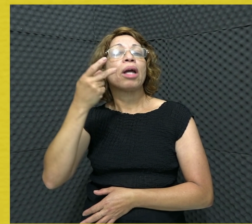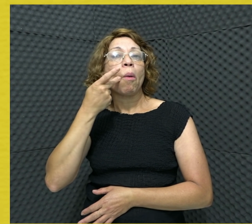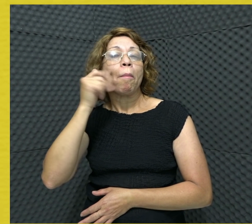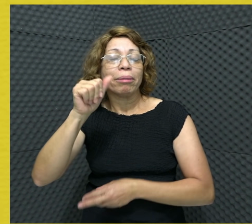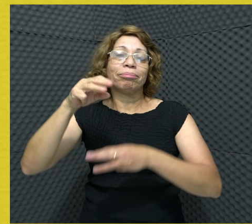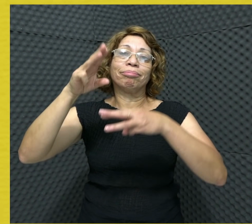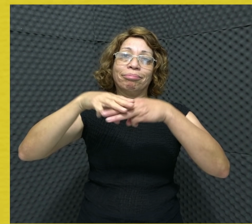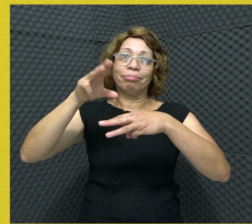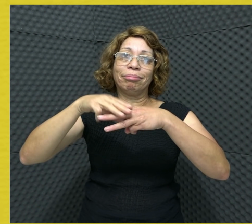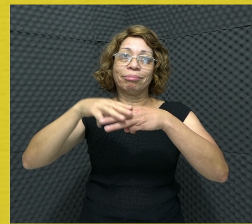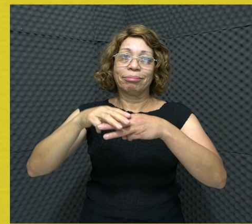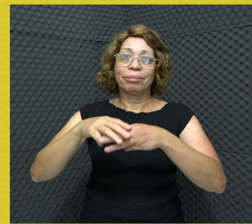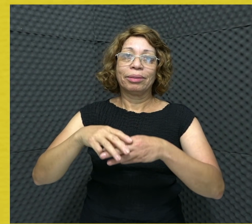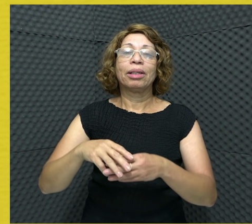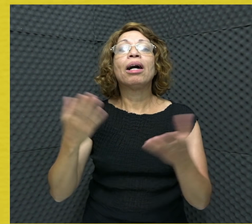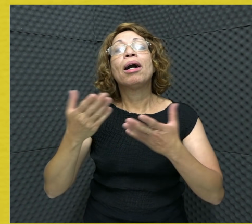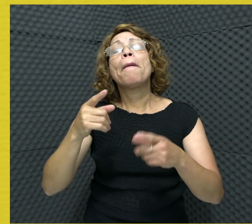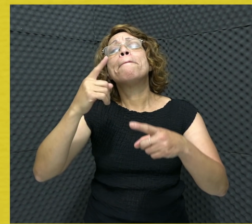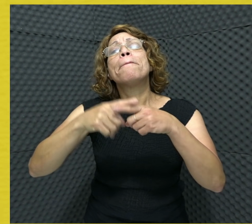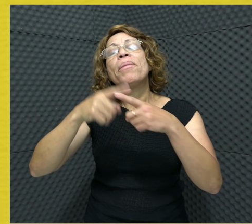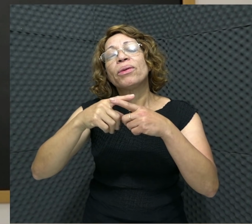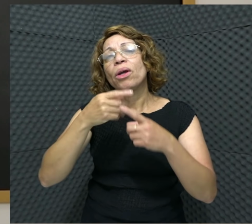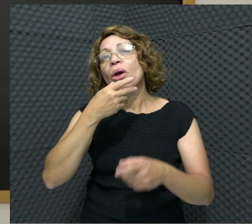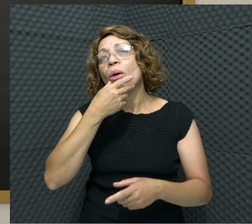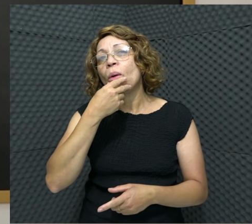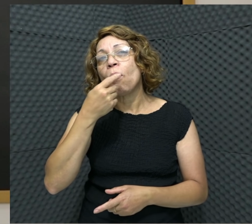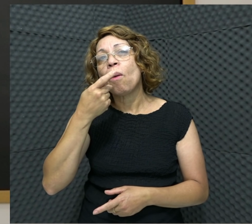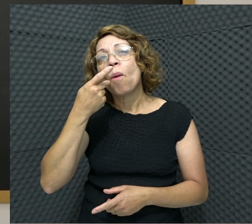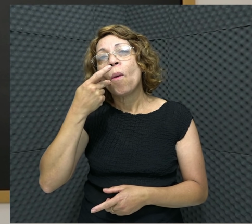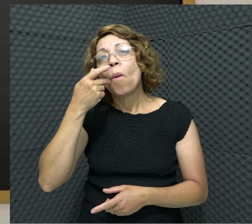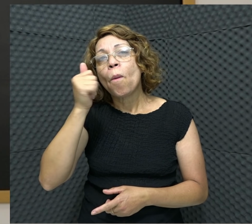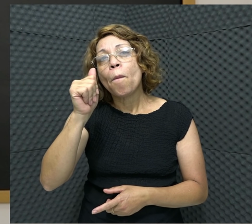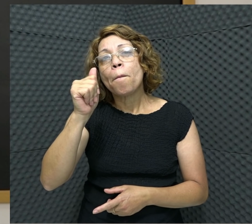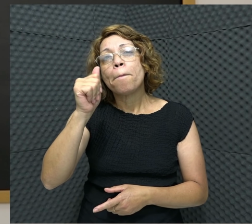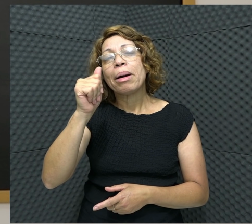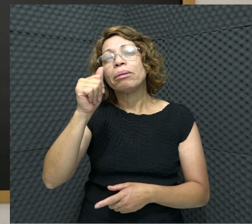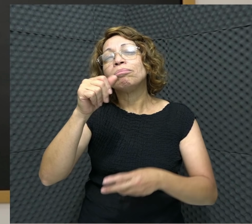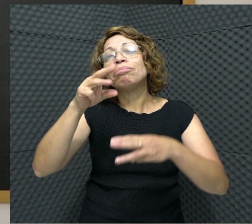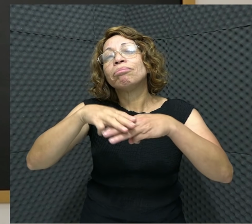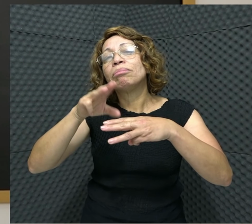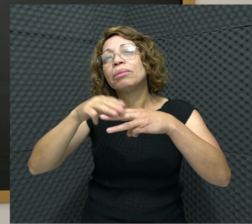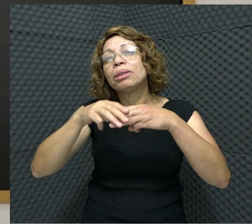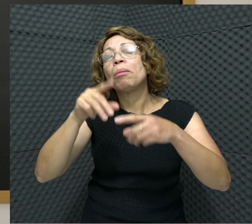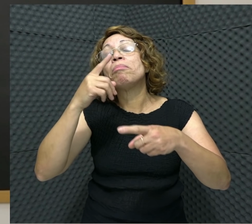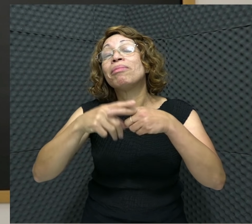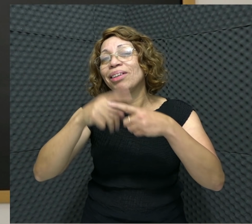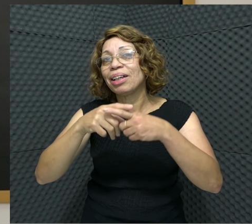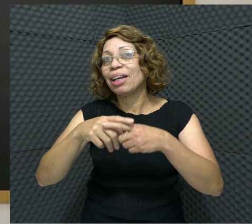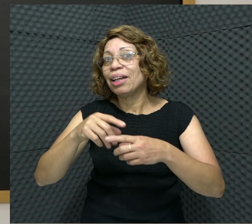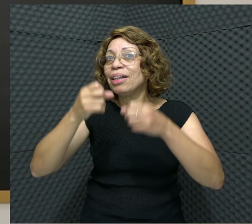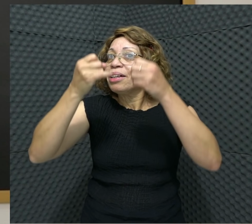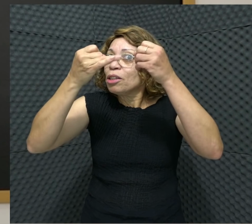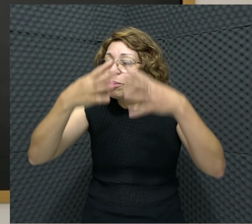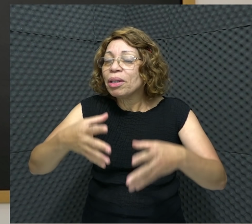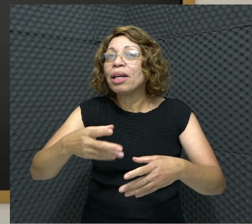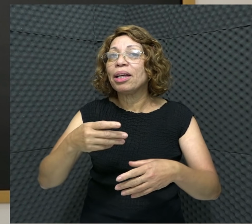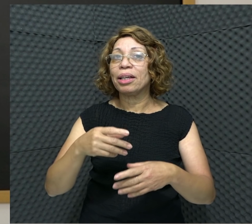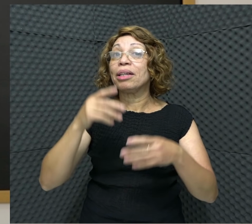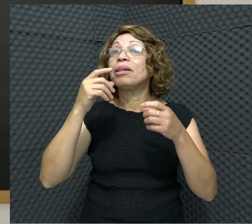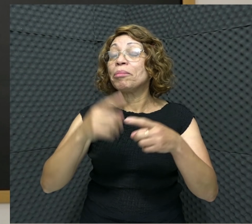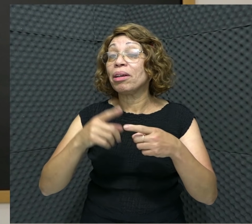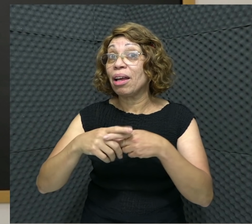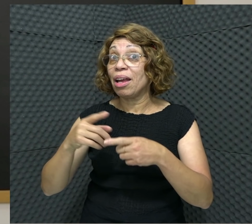da matemática. Volta a tela para mim. Por que Pitágoras é considerado o pai da matemática? Como eu lhe expliquei no título 3